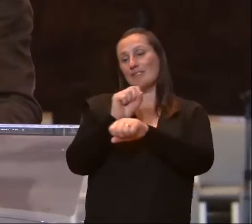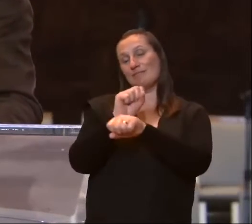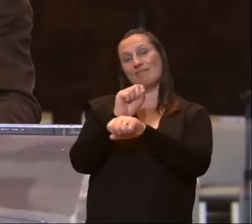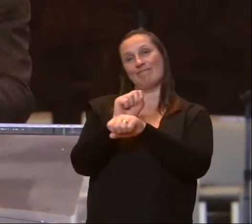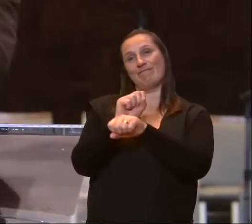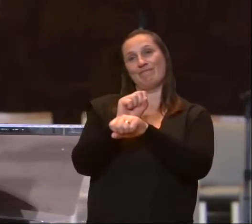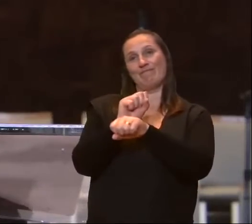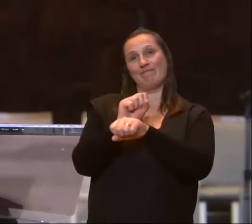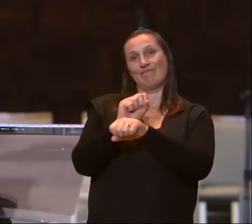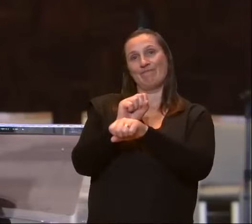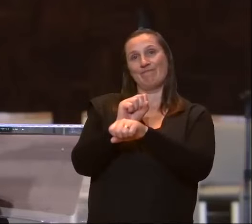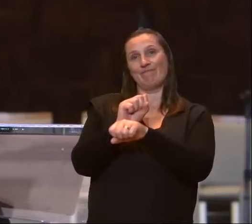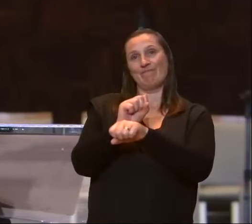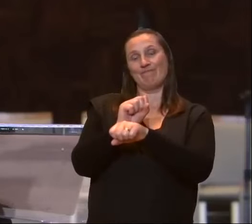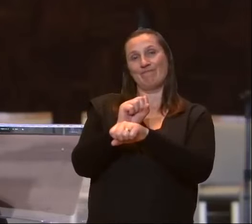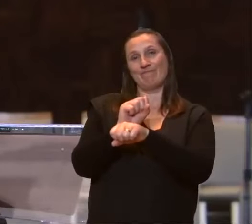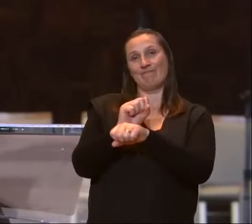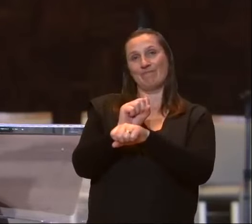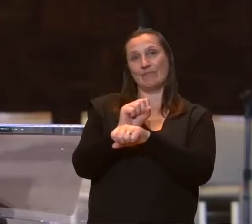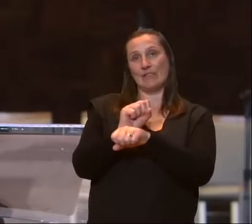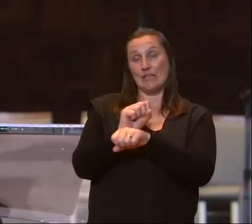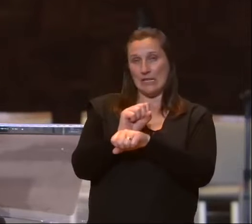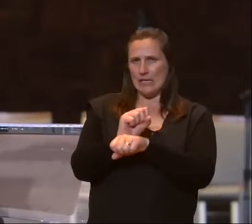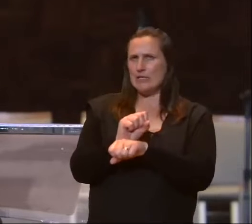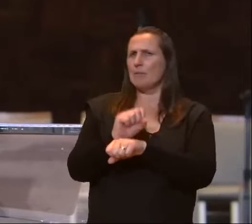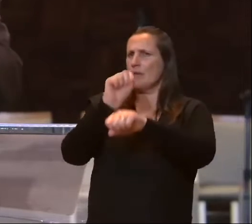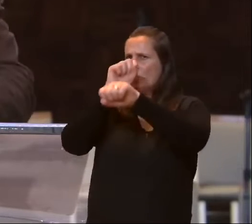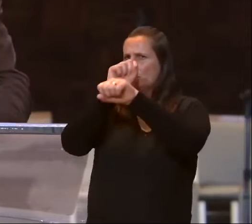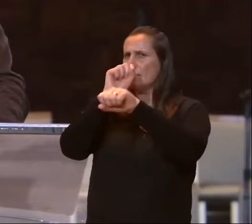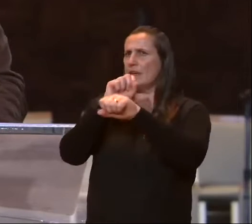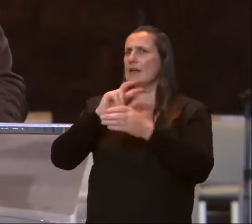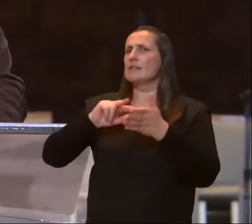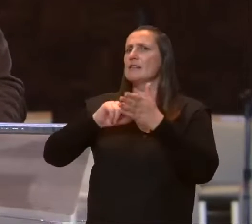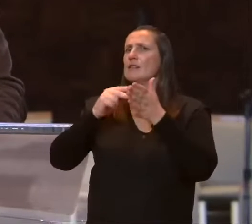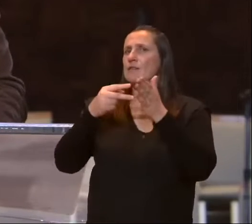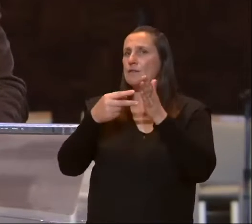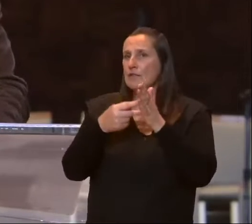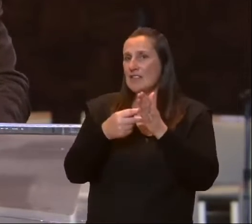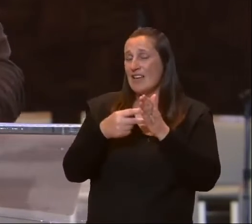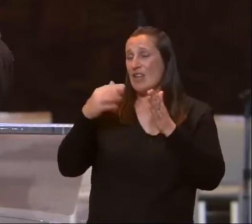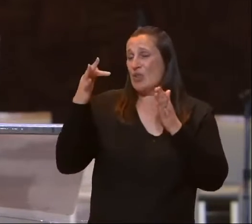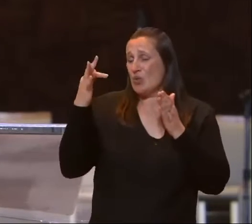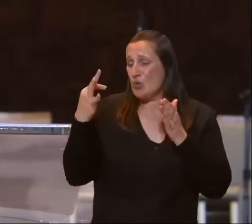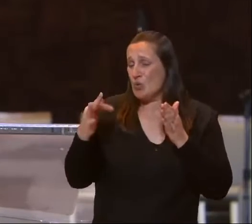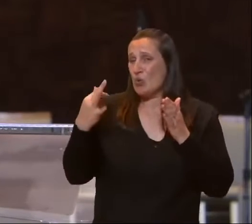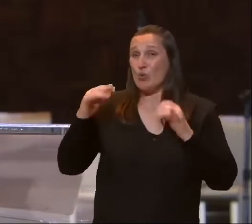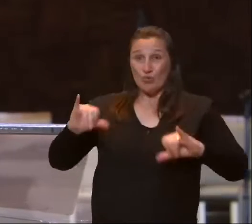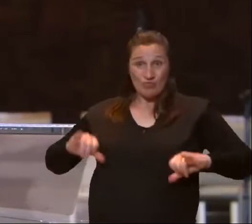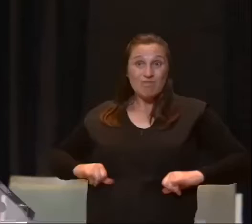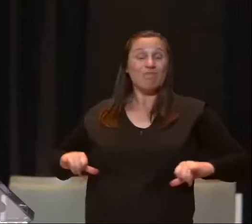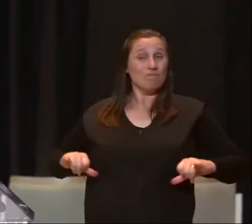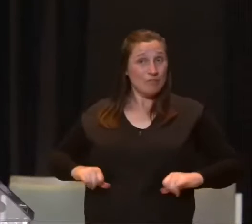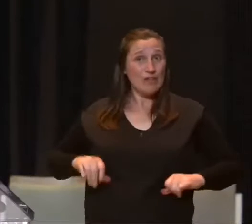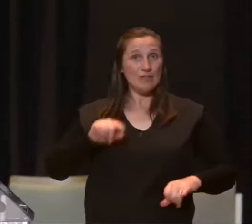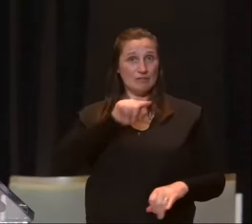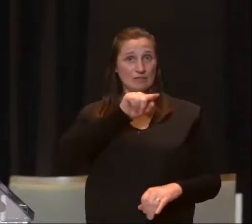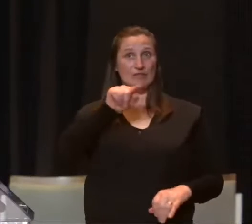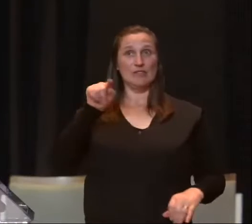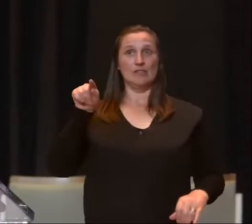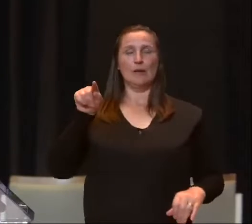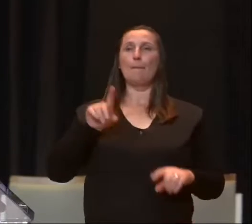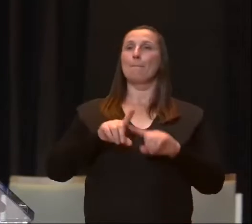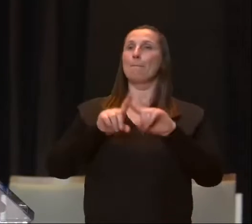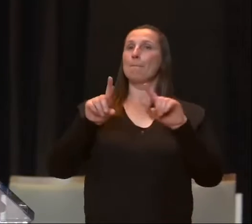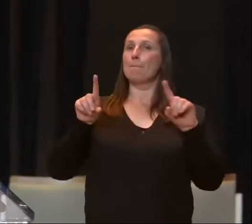esperar. Representa talvez dor e frustração para você. Mas hoje, Deus te trouxe